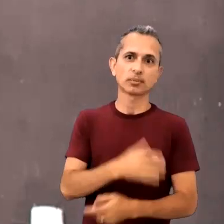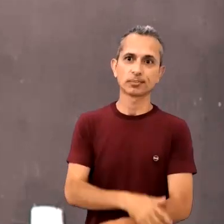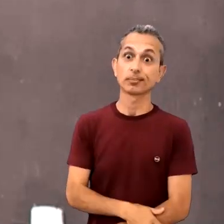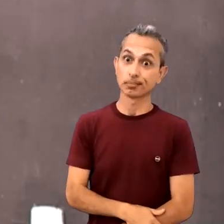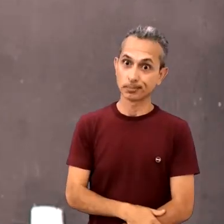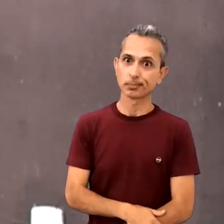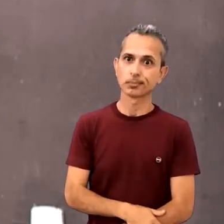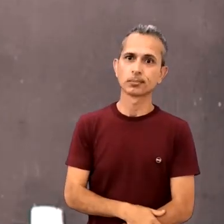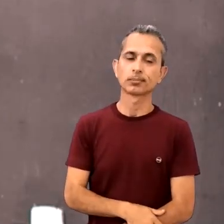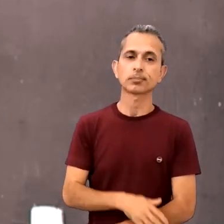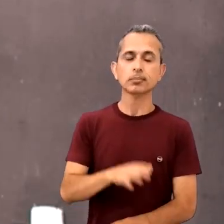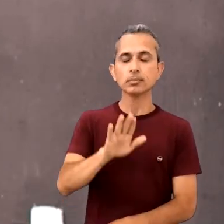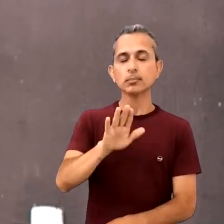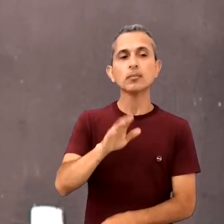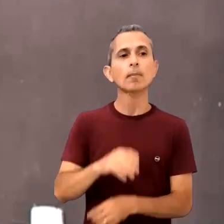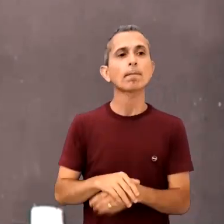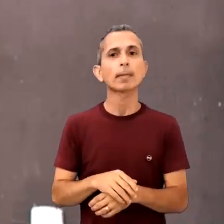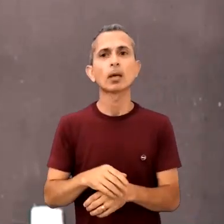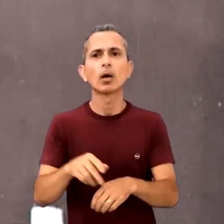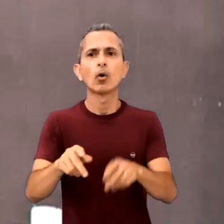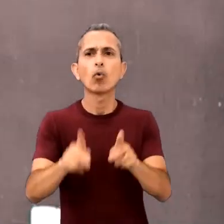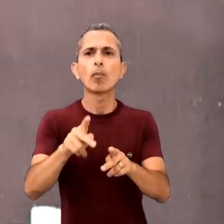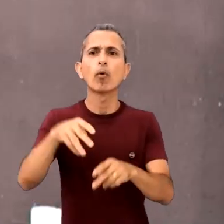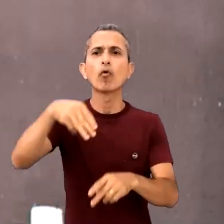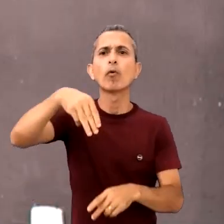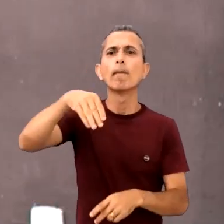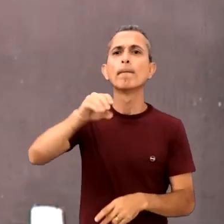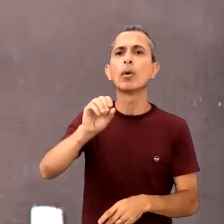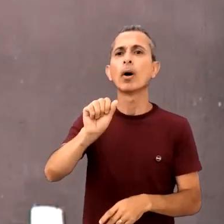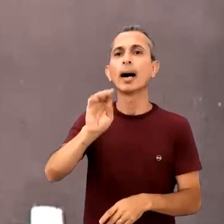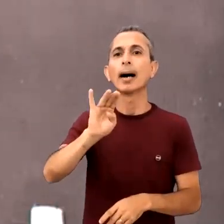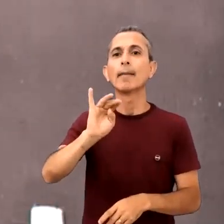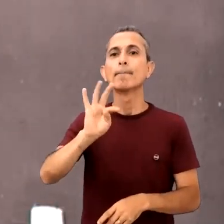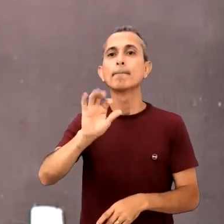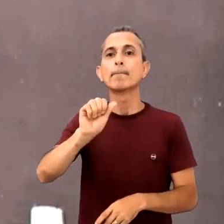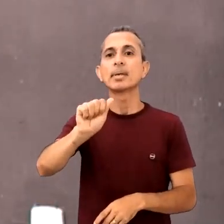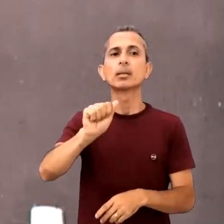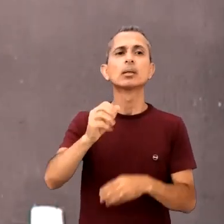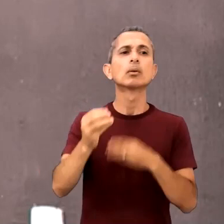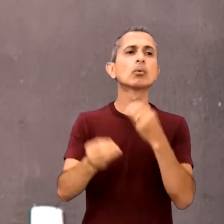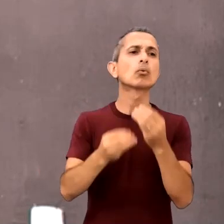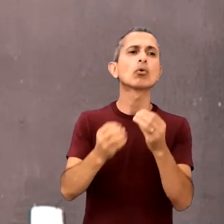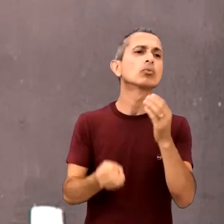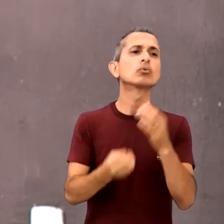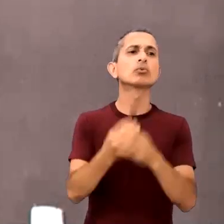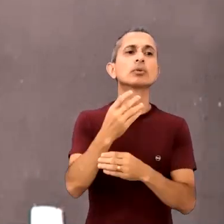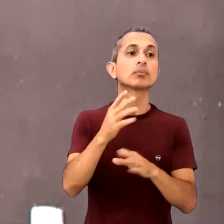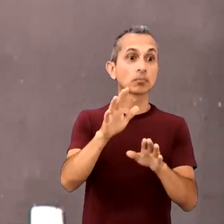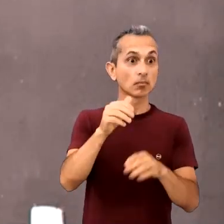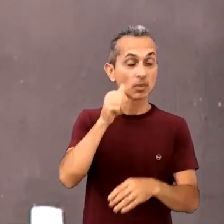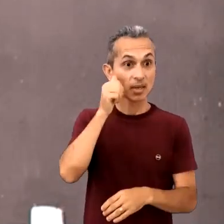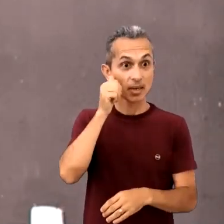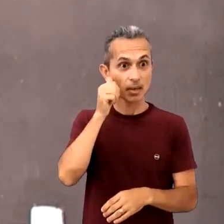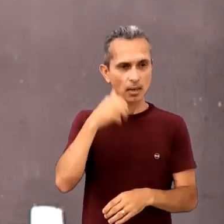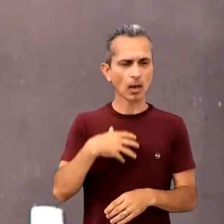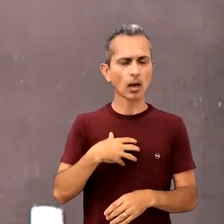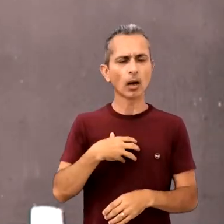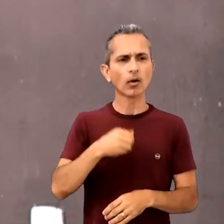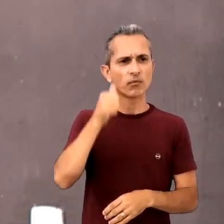sabe como surgiram os moabitas? As filhas de Noé, as filhas de